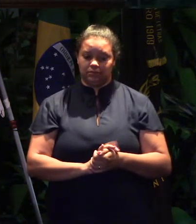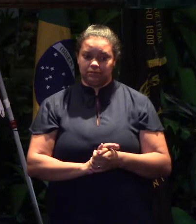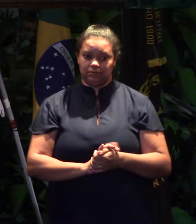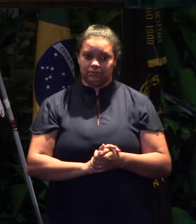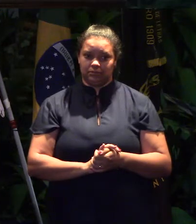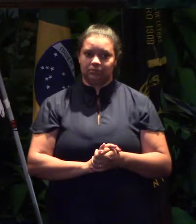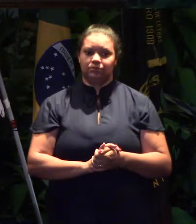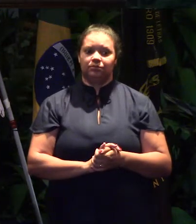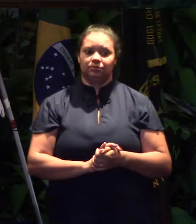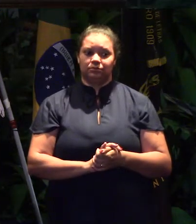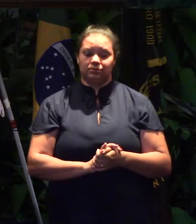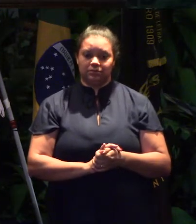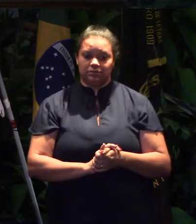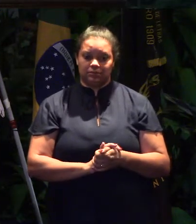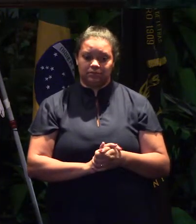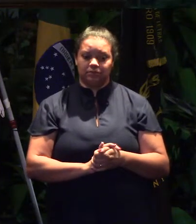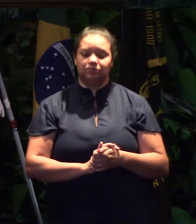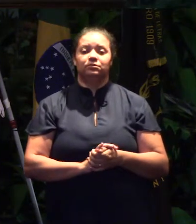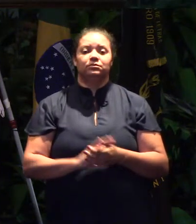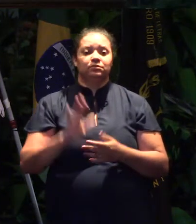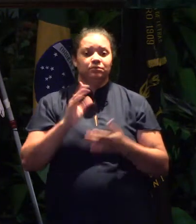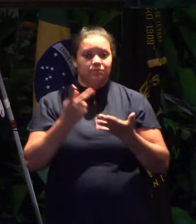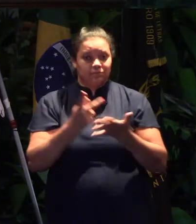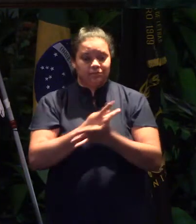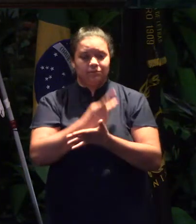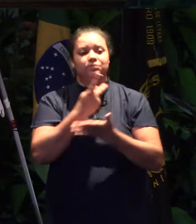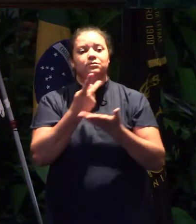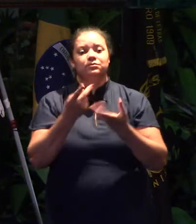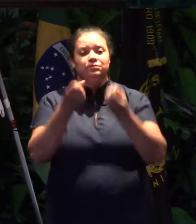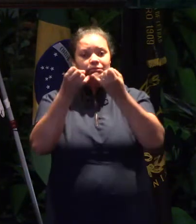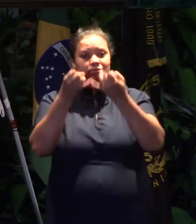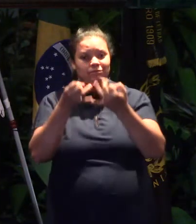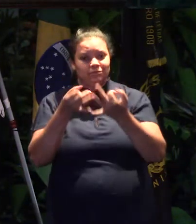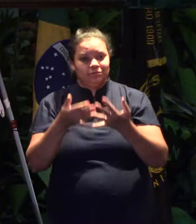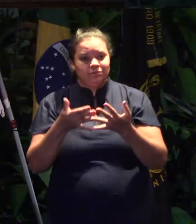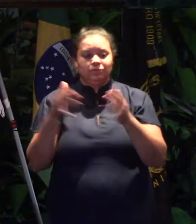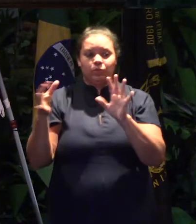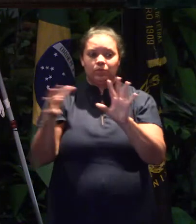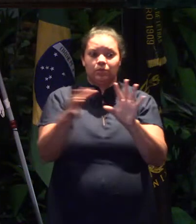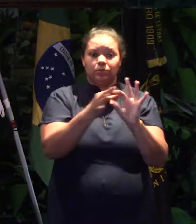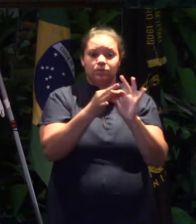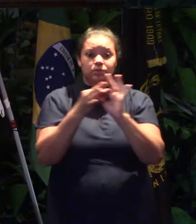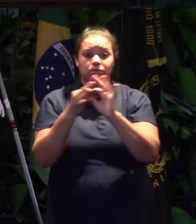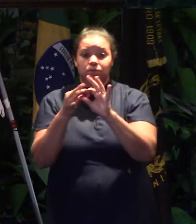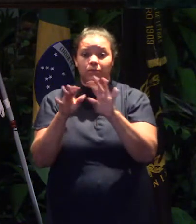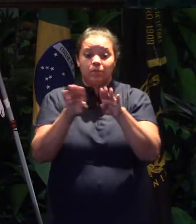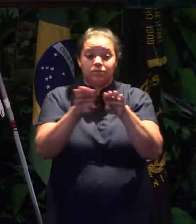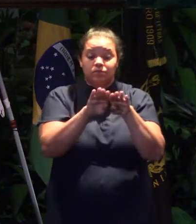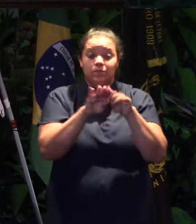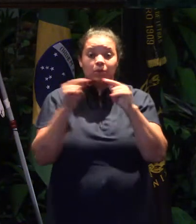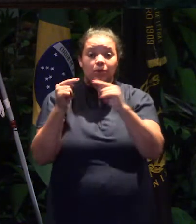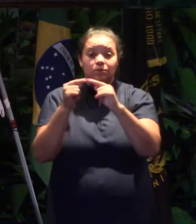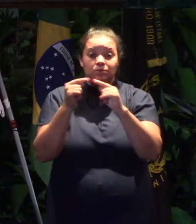daí o seu caráter fluido e o seu permanente flerte com a ficção. Ao mesmo tempo,